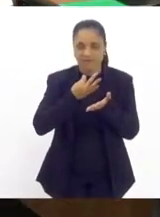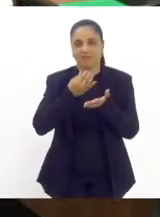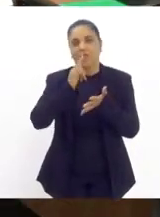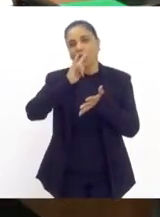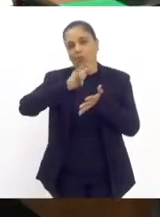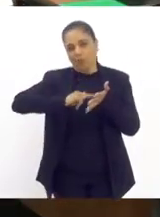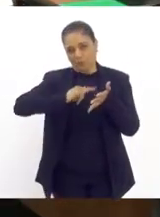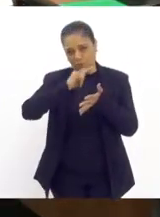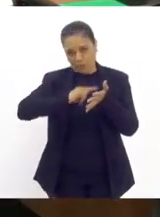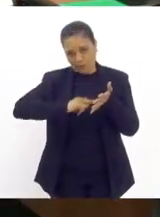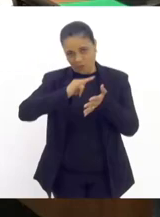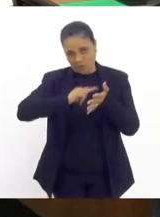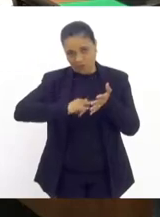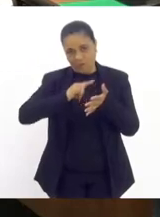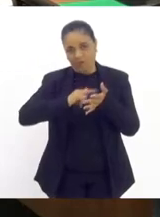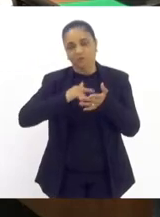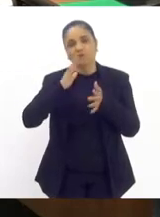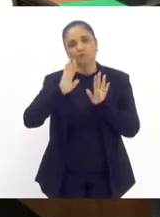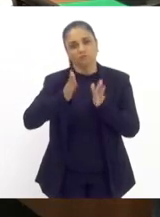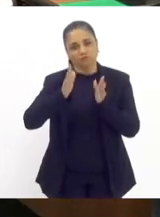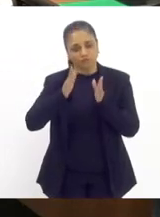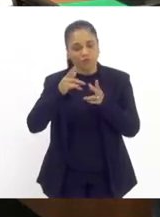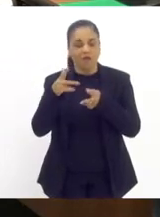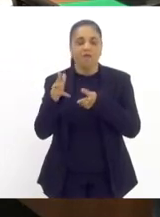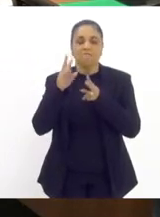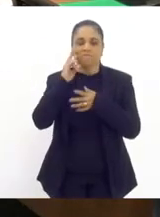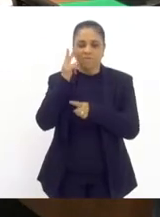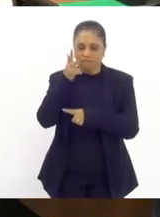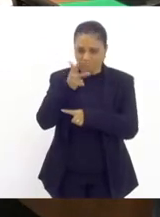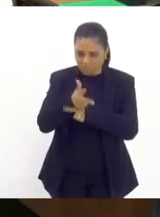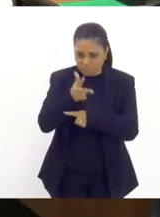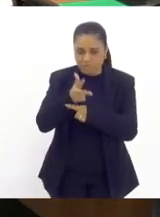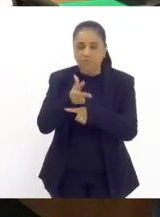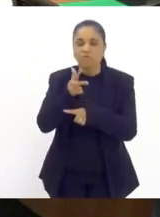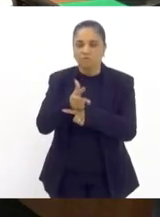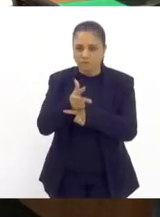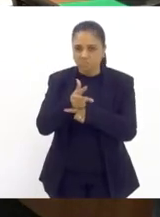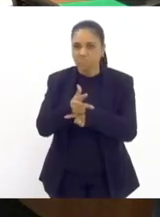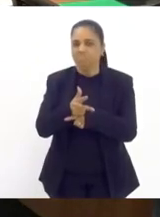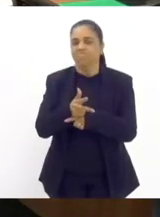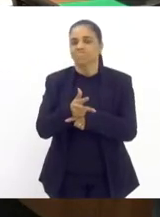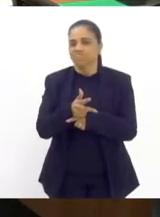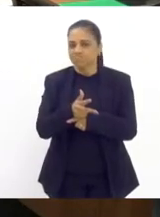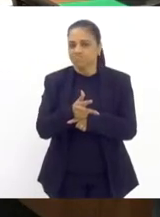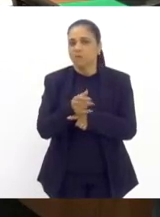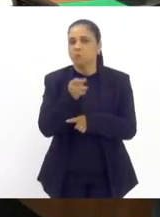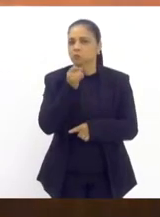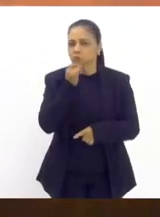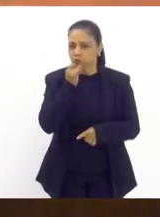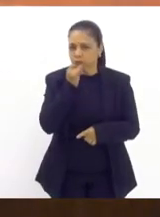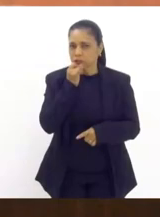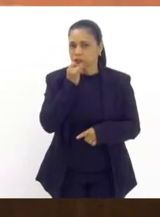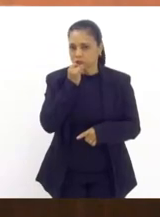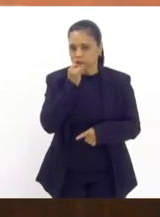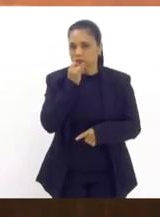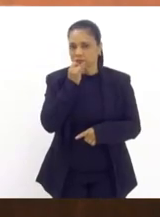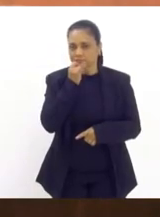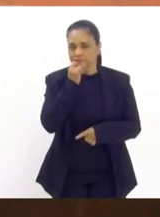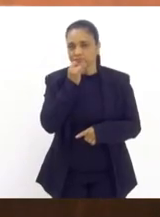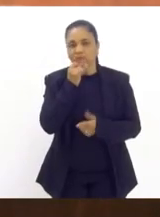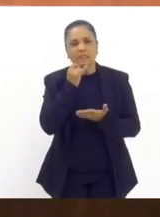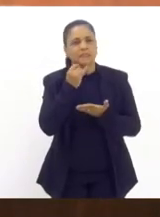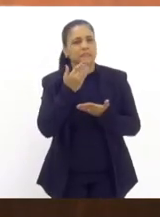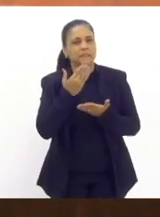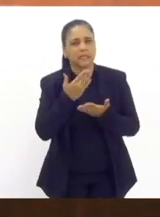que já tinha assistido essa cena que foi lamentável isso não tem a ver com a questão